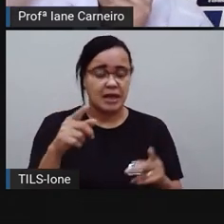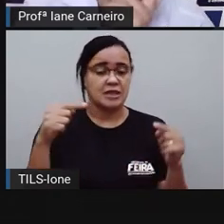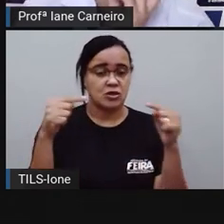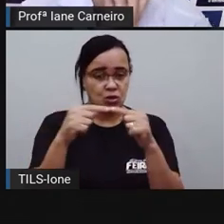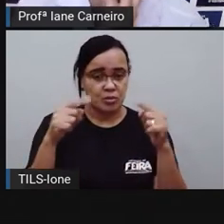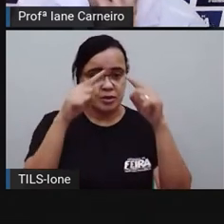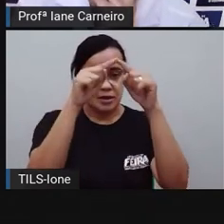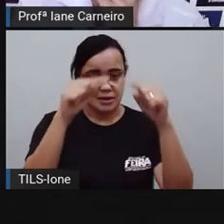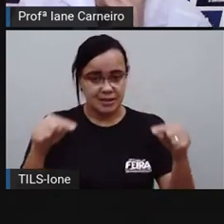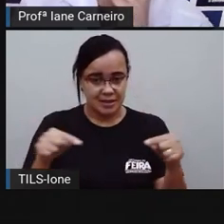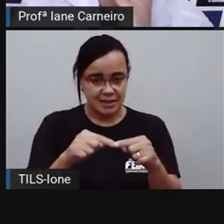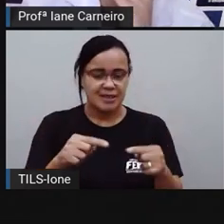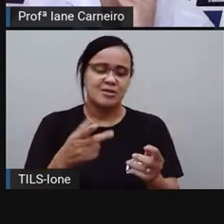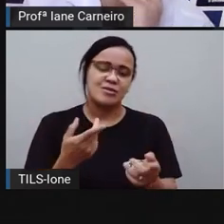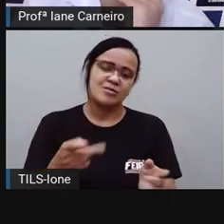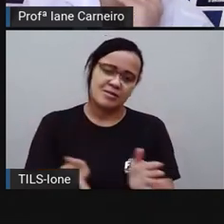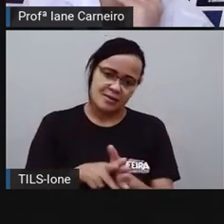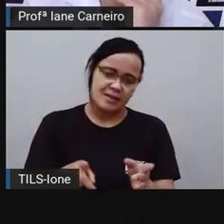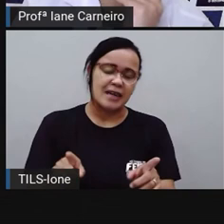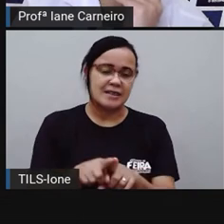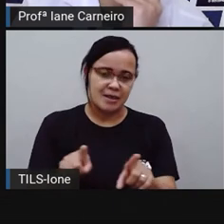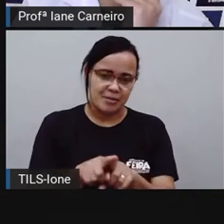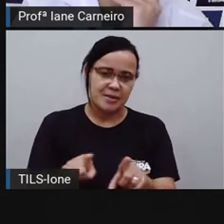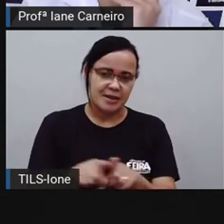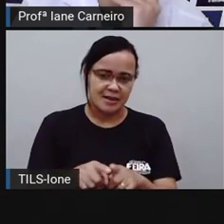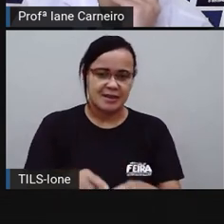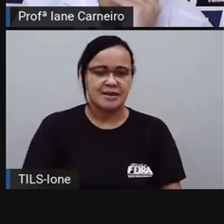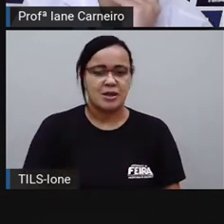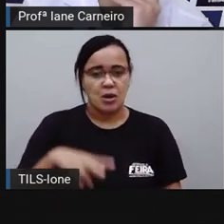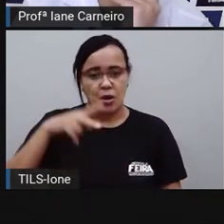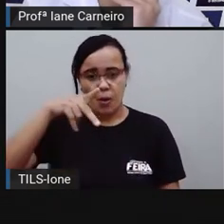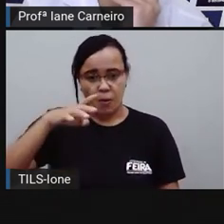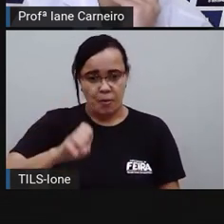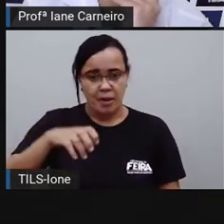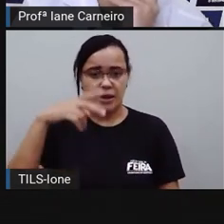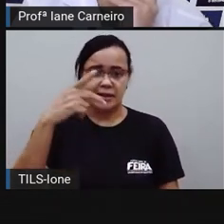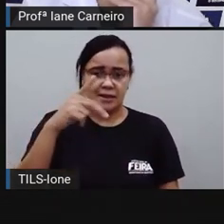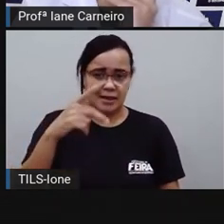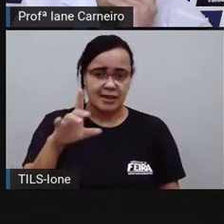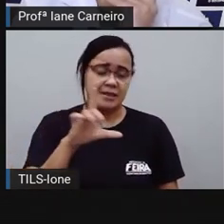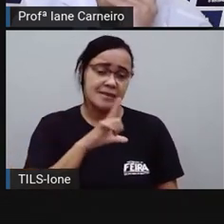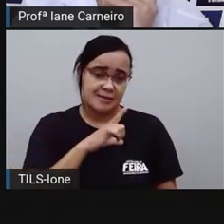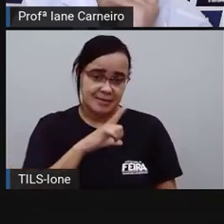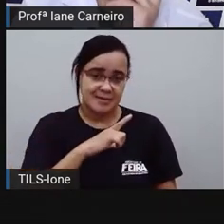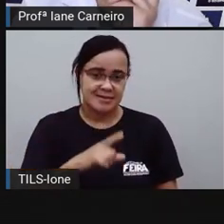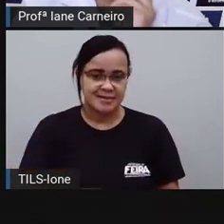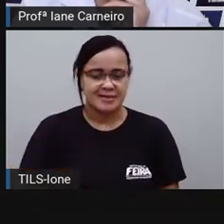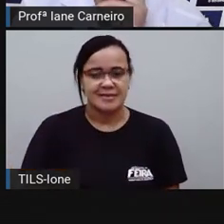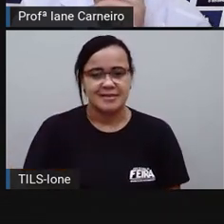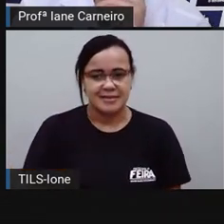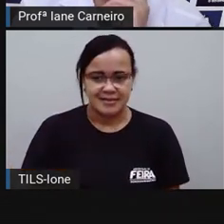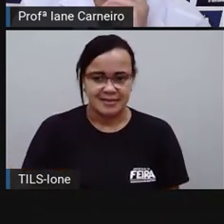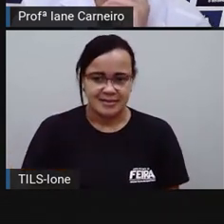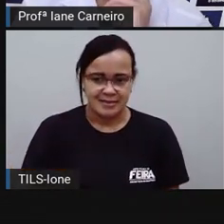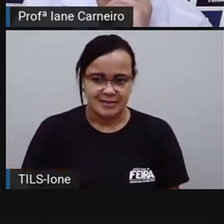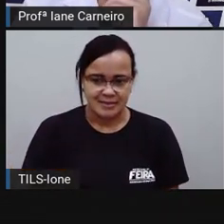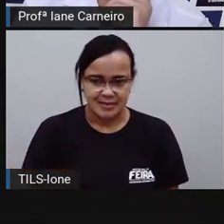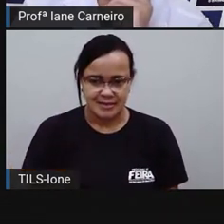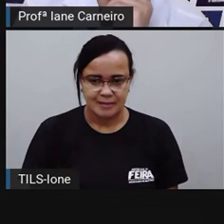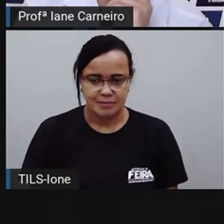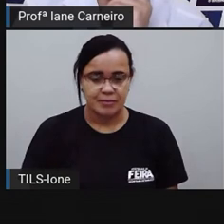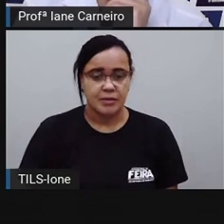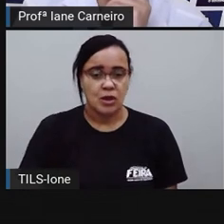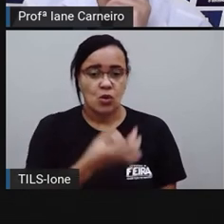também. Então, os pés também são, ó, triângulos, tá certo? E aí, a gente vai pintar aqui a quantidade